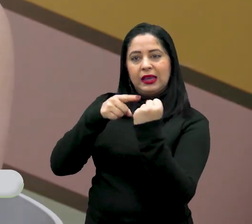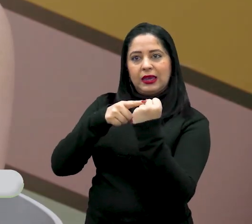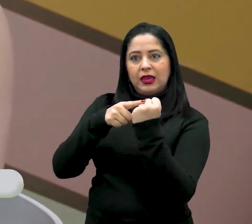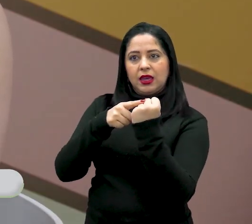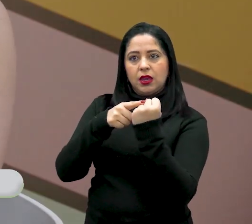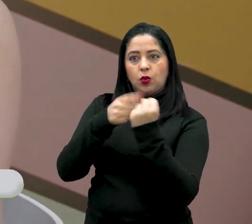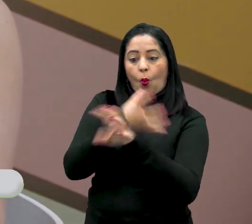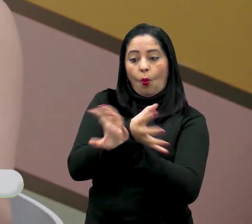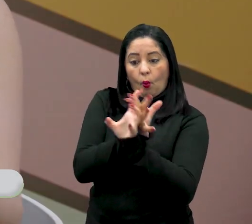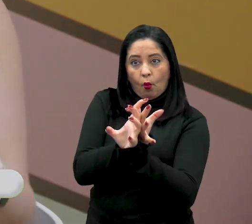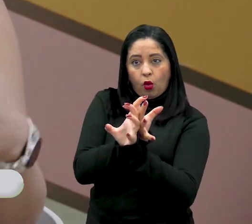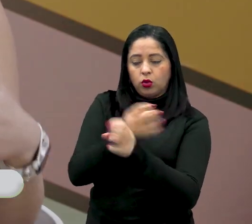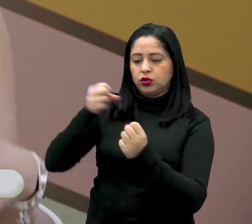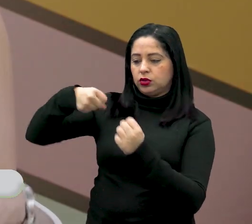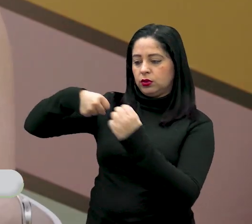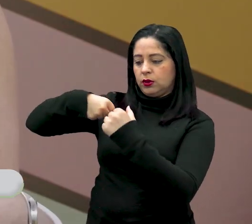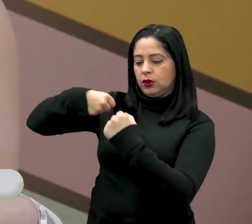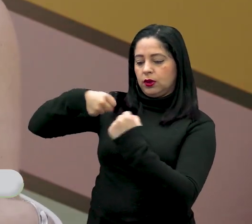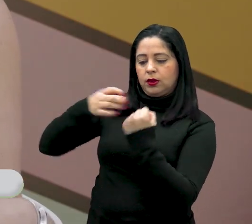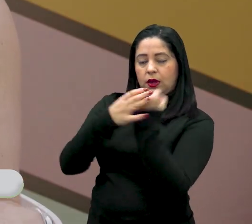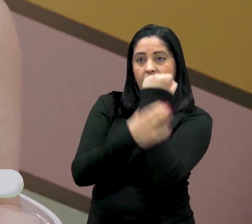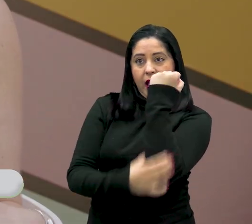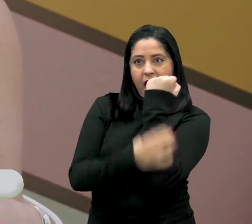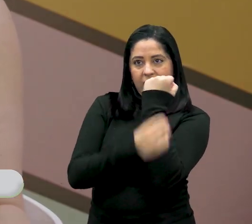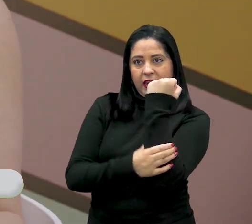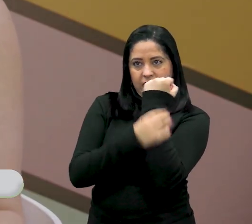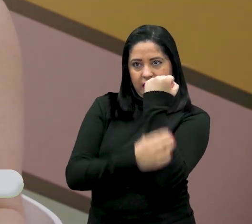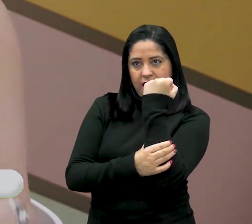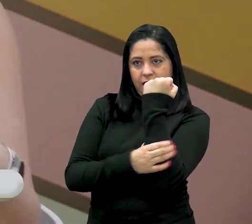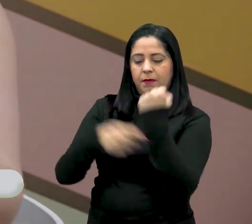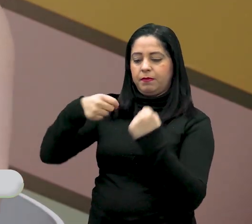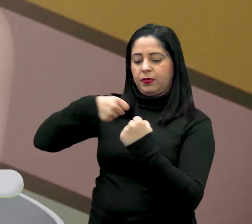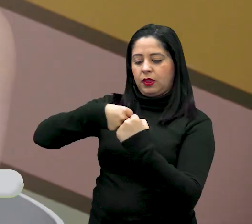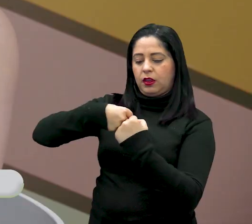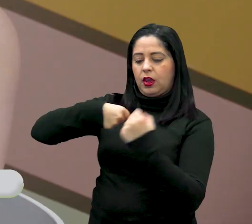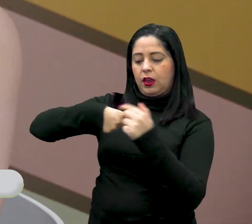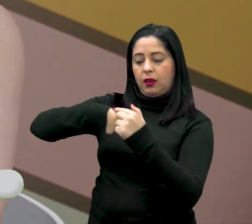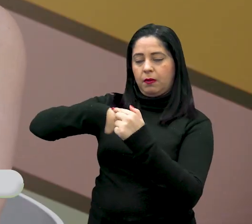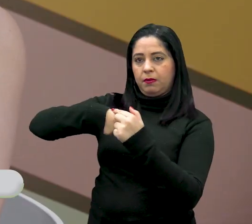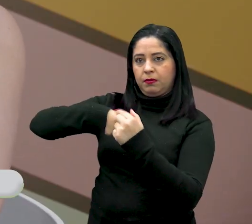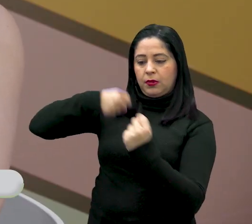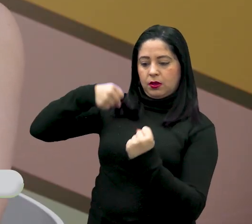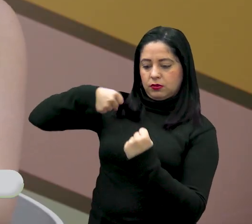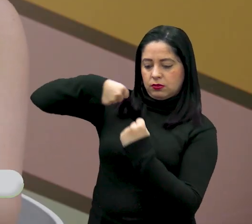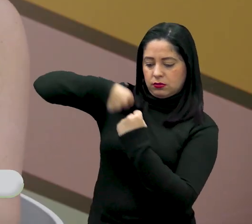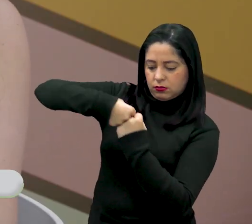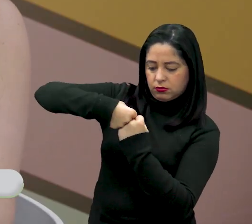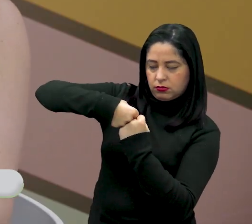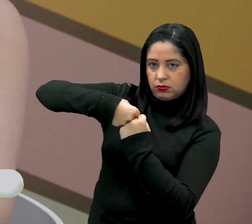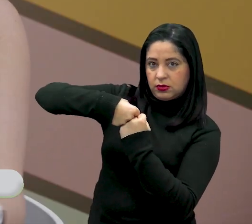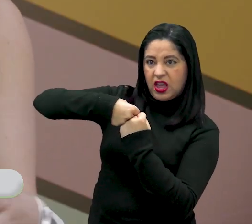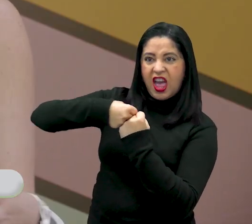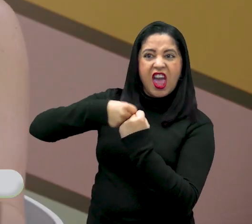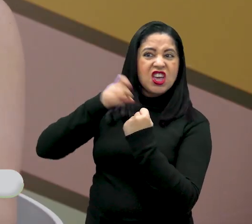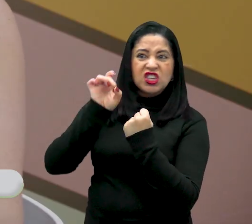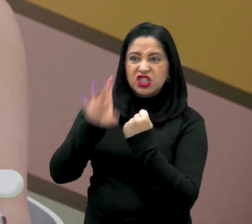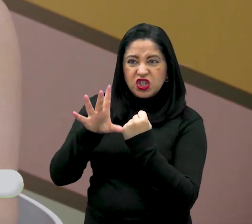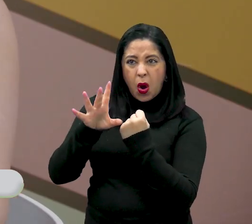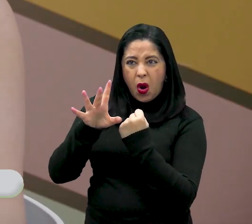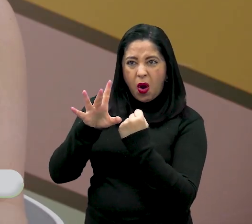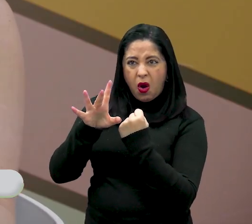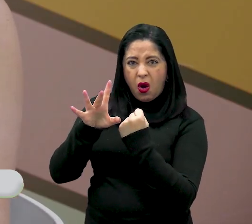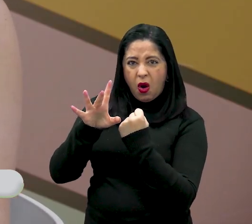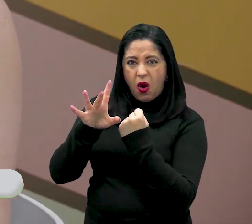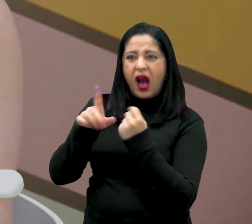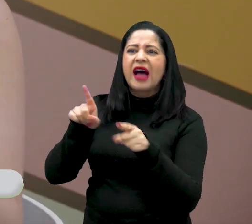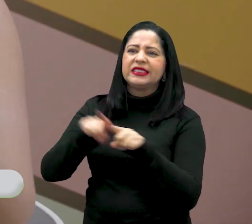ossos. Então, no Sim. caso, o joelho, ele conecta o osso da coxa, que é o fêmur, com o osso da perna, que é a tíbia. Uhum. E aqui não tem só o